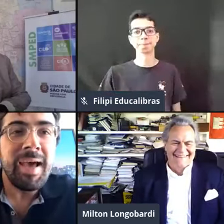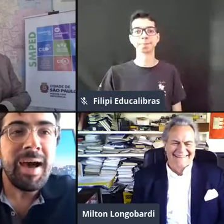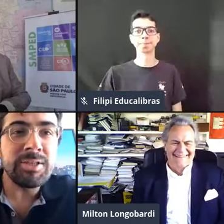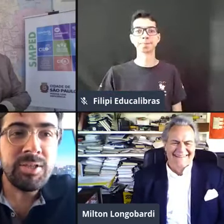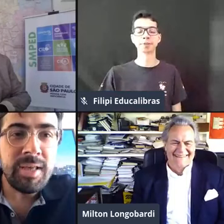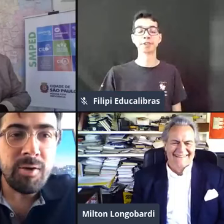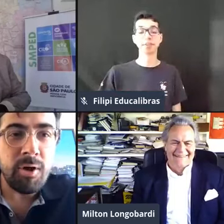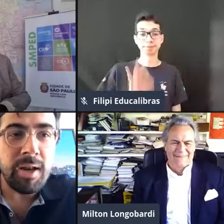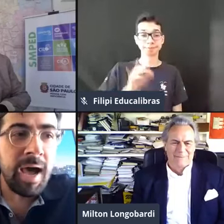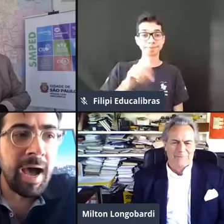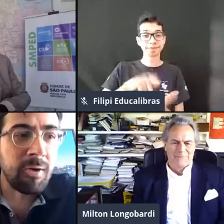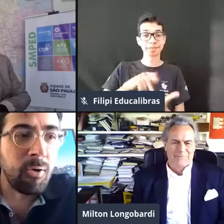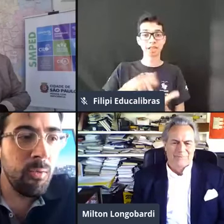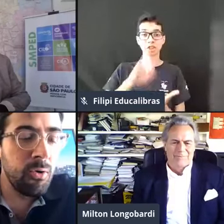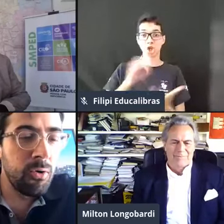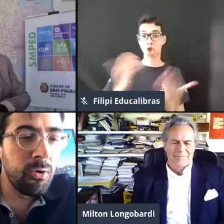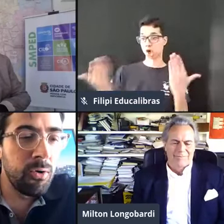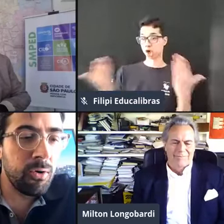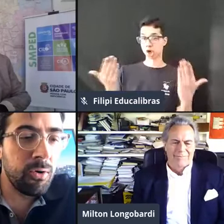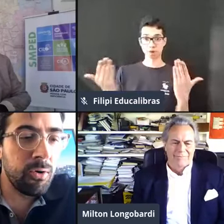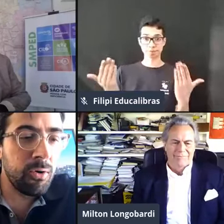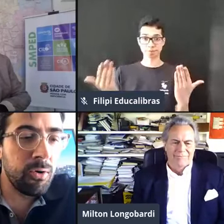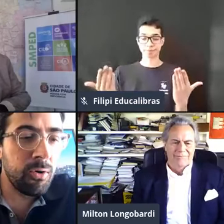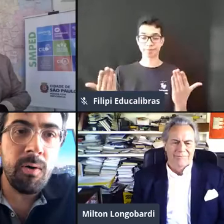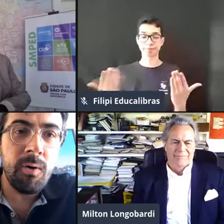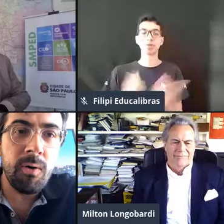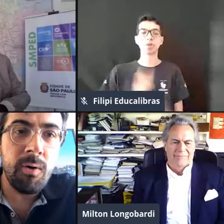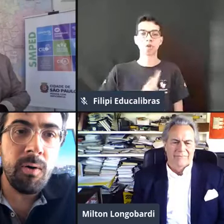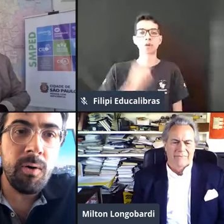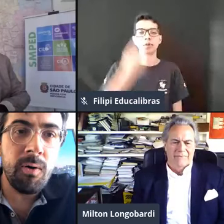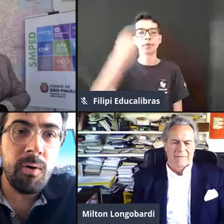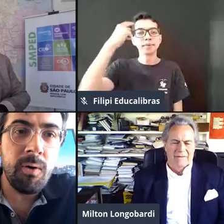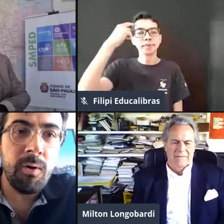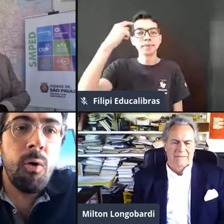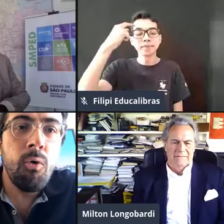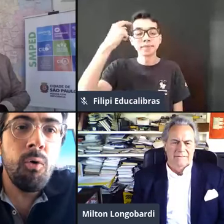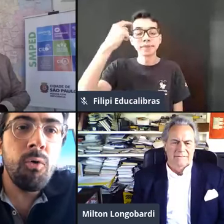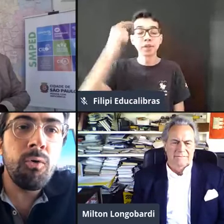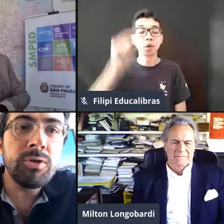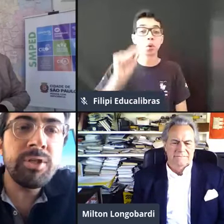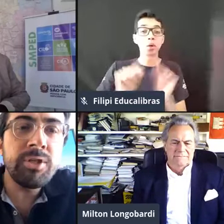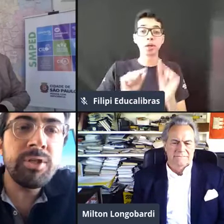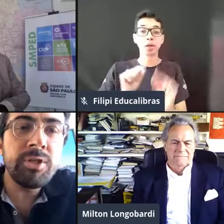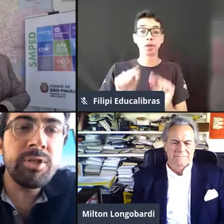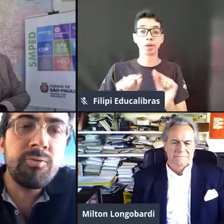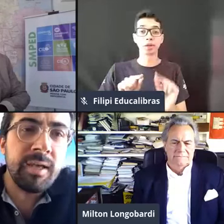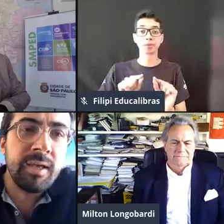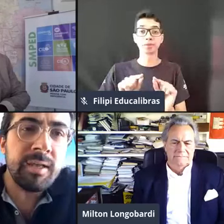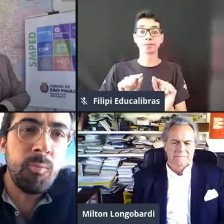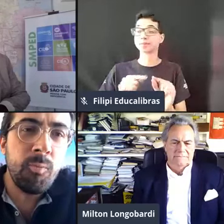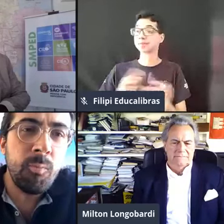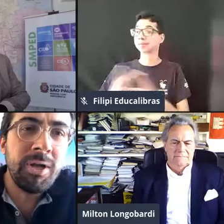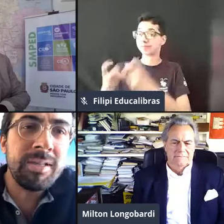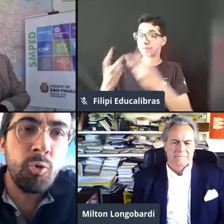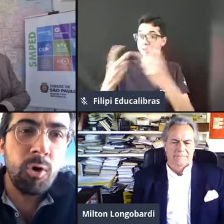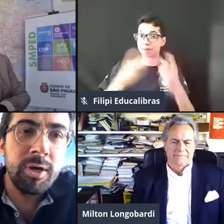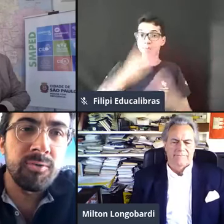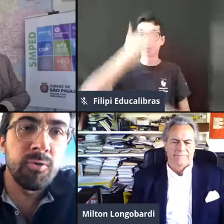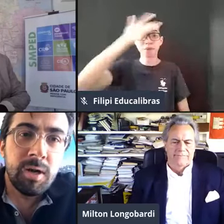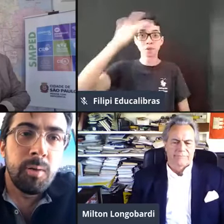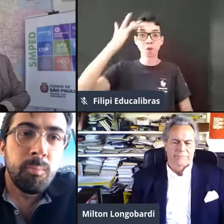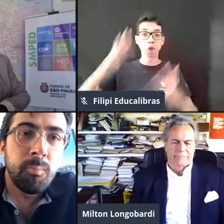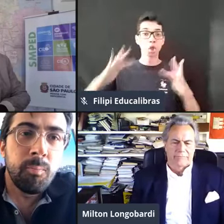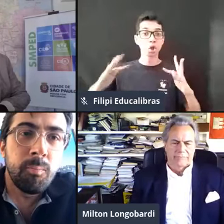a gente tem que olhar como pessoas que têm o direito de ir e vir, que não pode ser